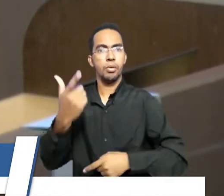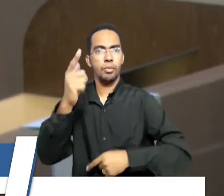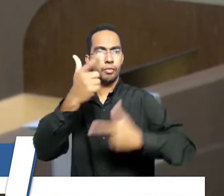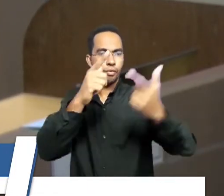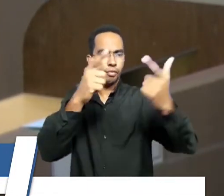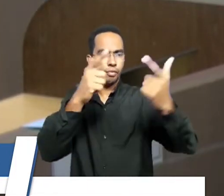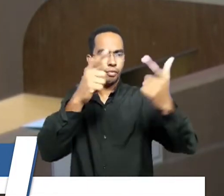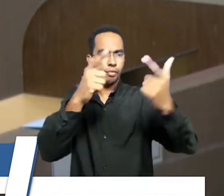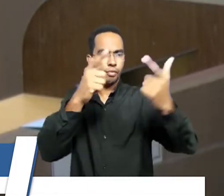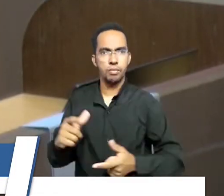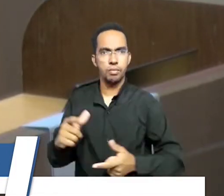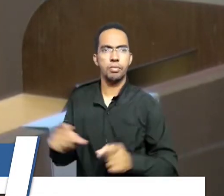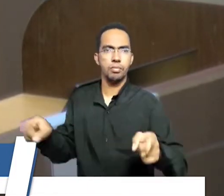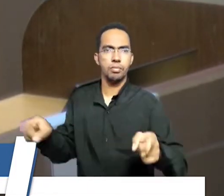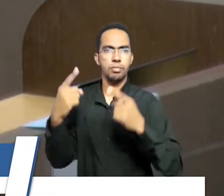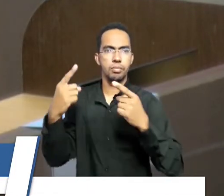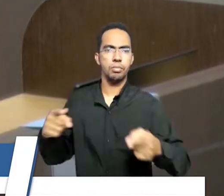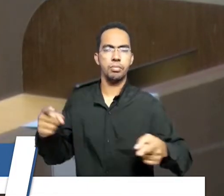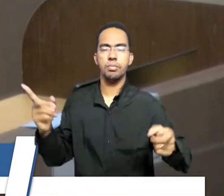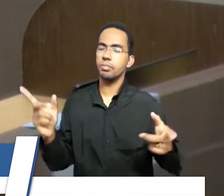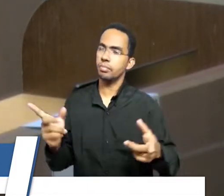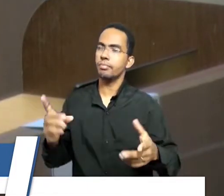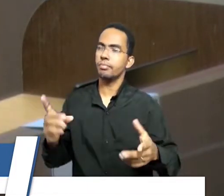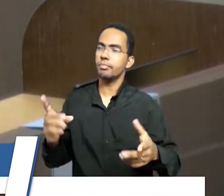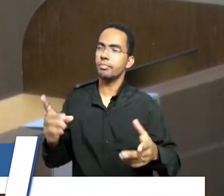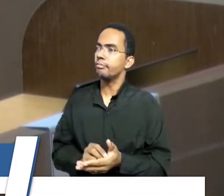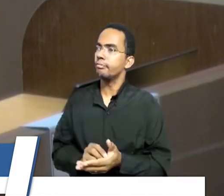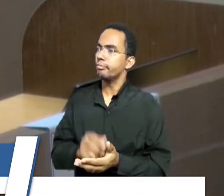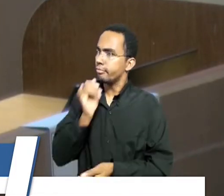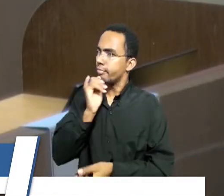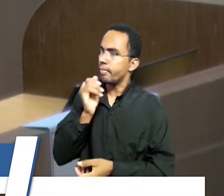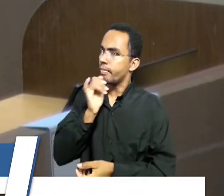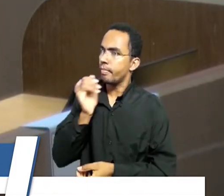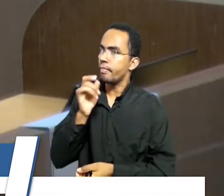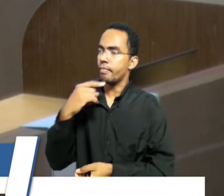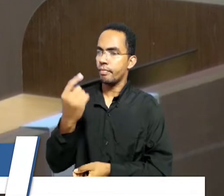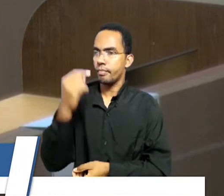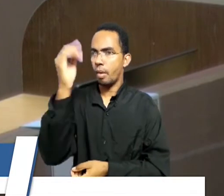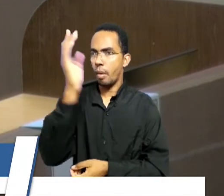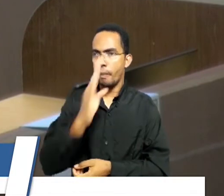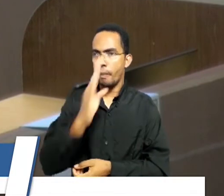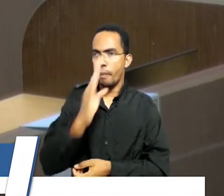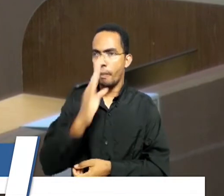tinha, realmente era um exemplo para o Brasil. E foi se